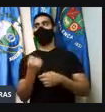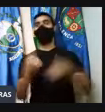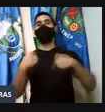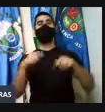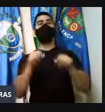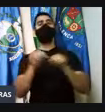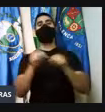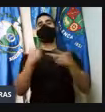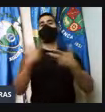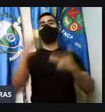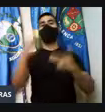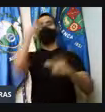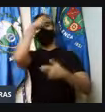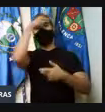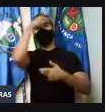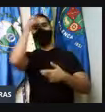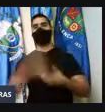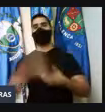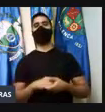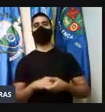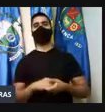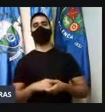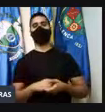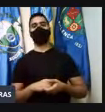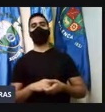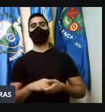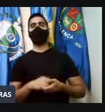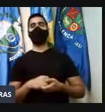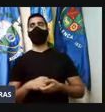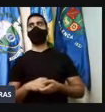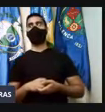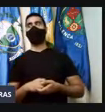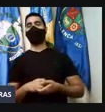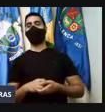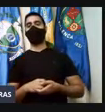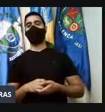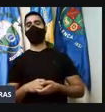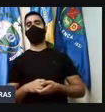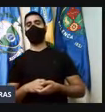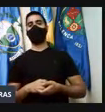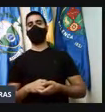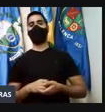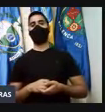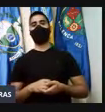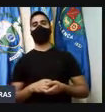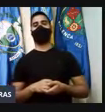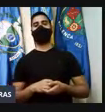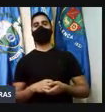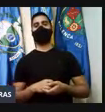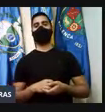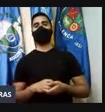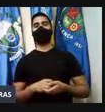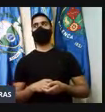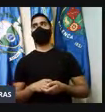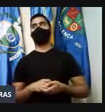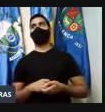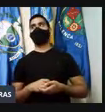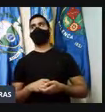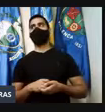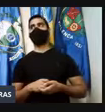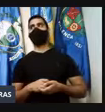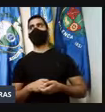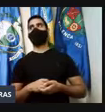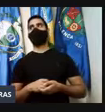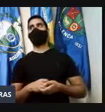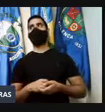é o prefeito, a Secretaria de Saúde, a Guarda Municipal, eles têm que agir. Então, essa reunião amanhã é para deixar claro a atribuição,